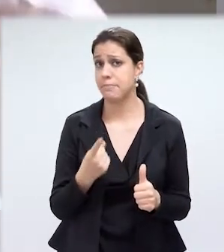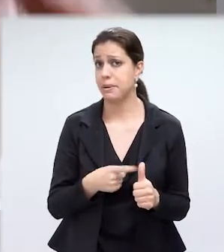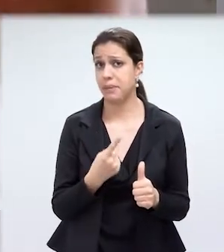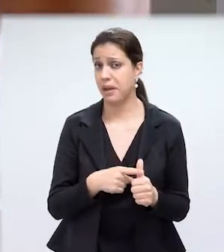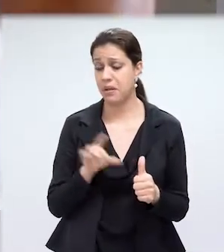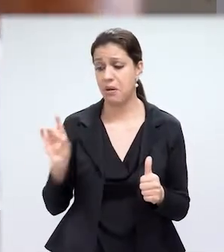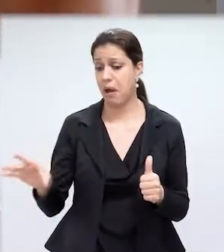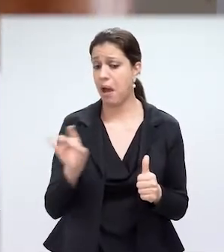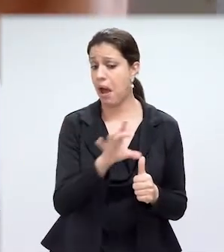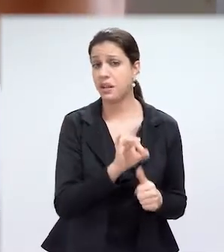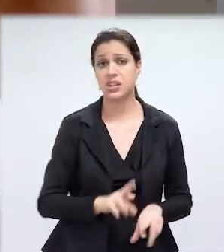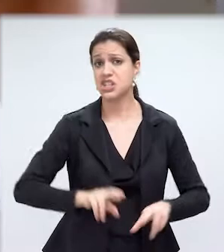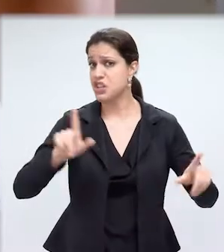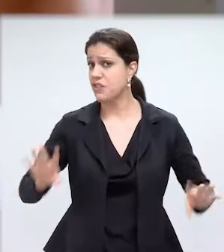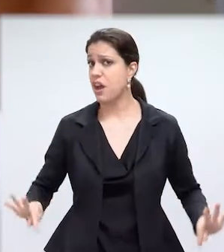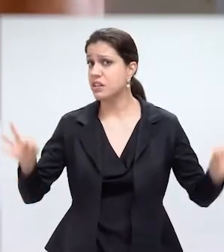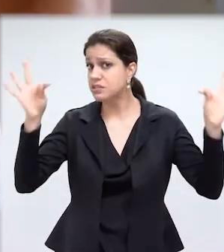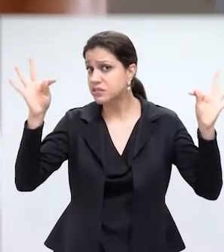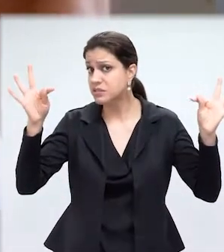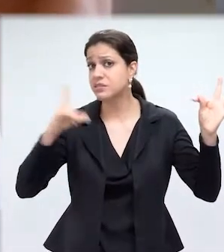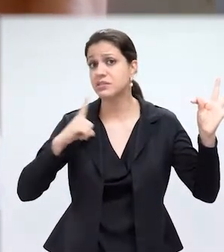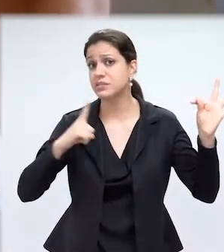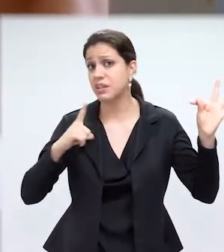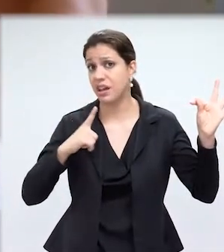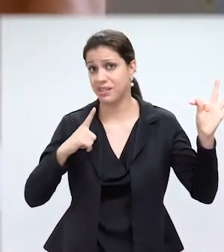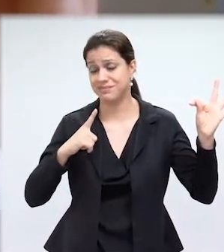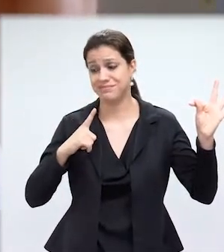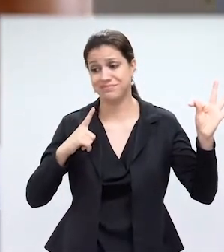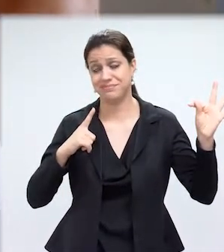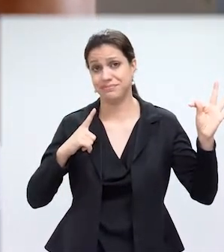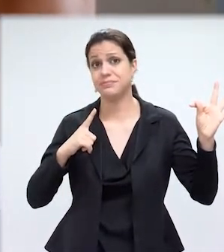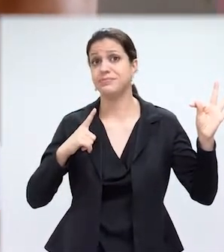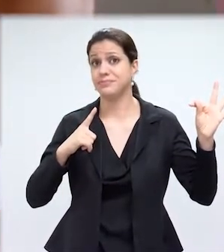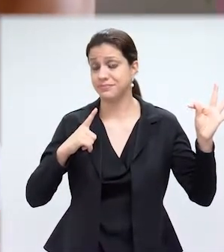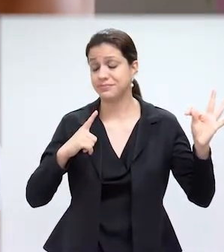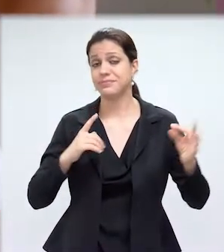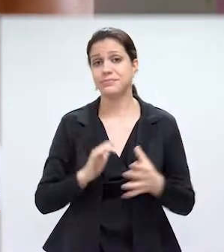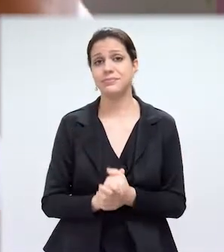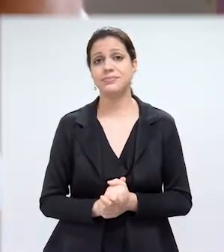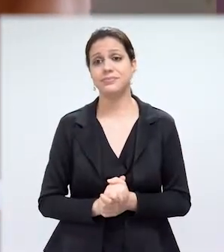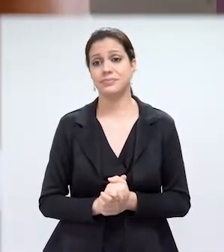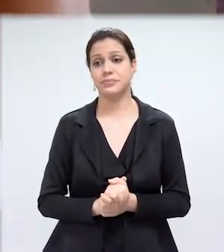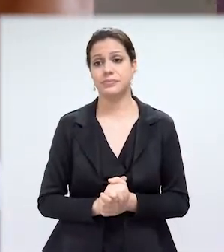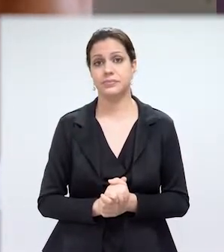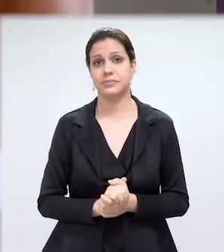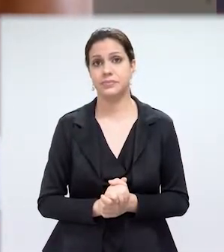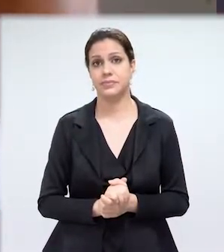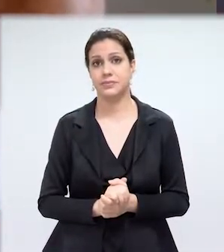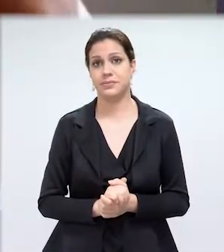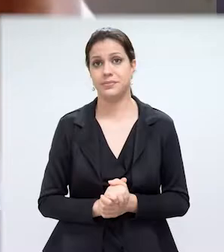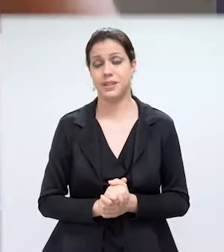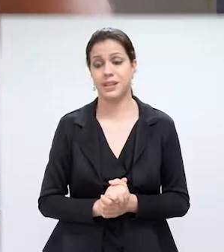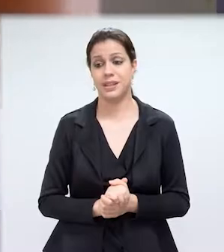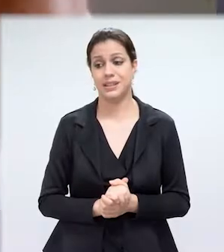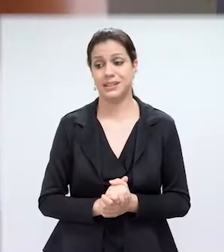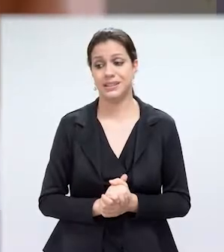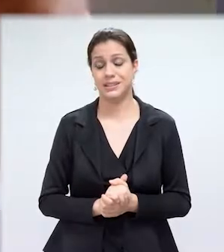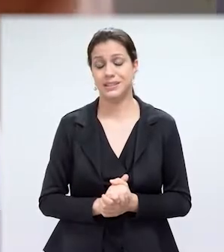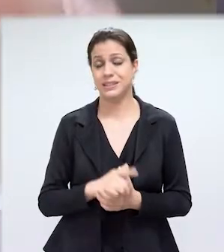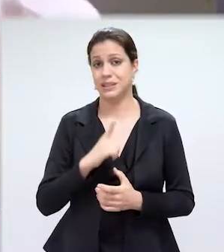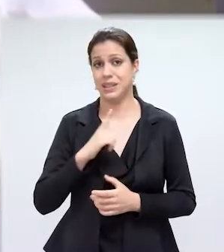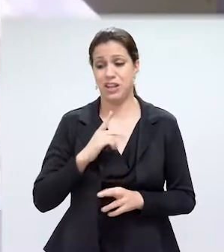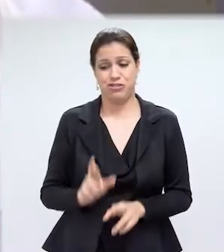porque primeiro não se sai do mesmo ponto de partida. Sai-se de pontos muito diferentes e